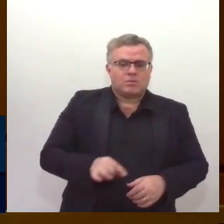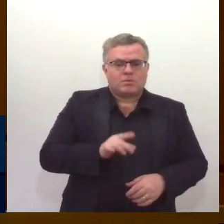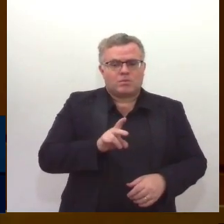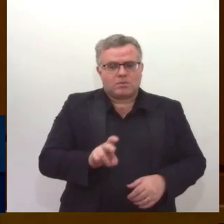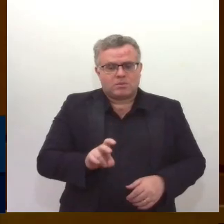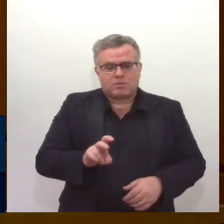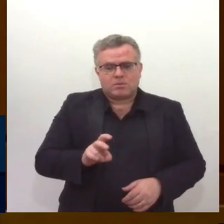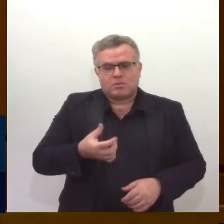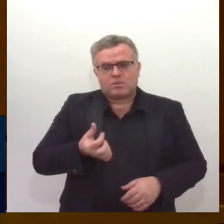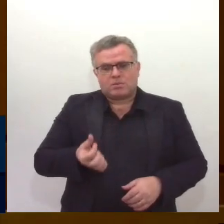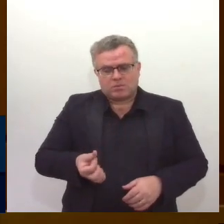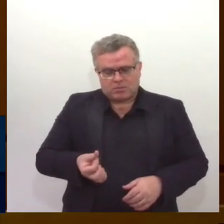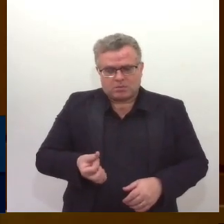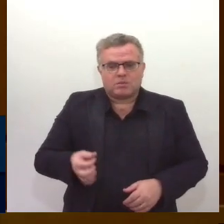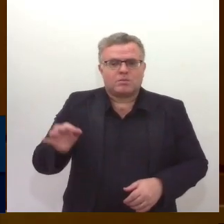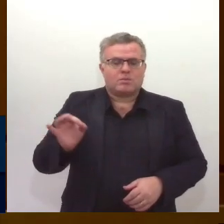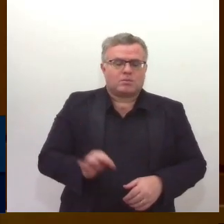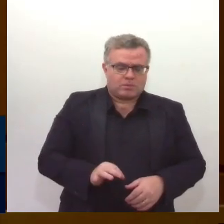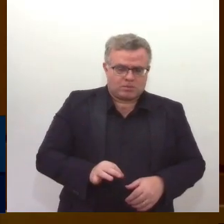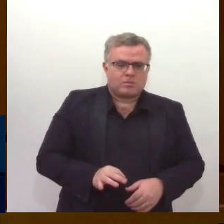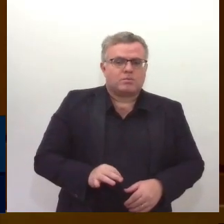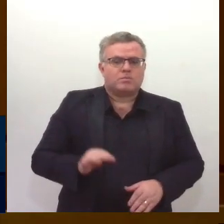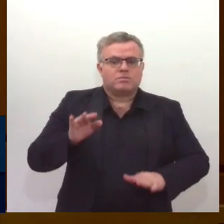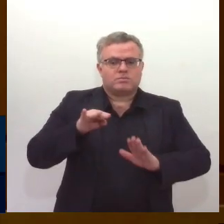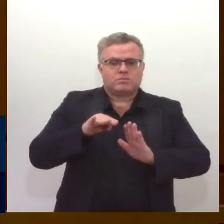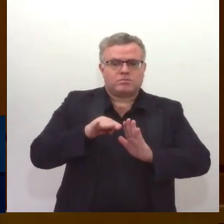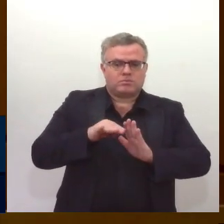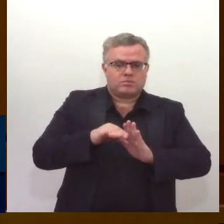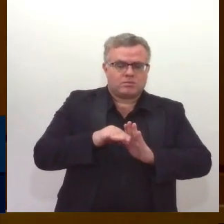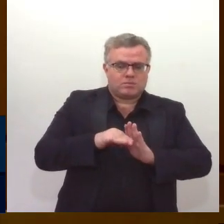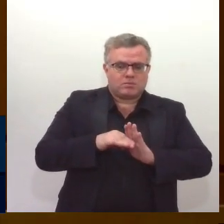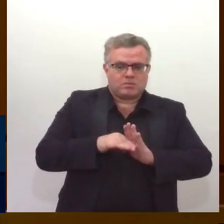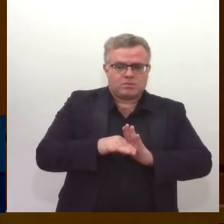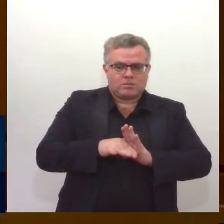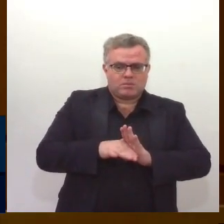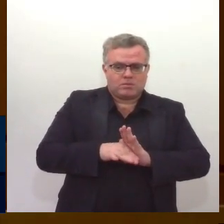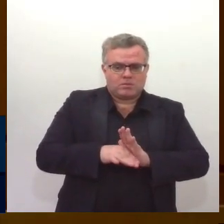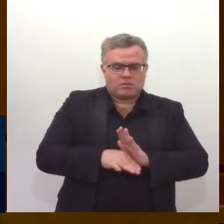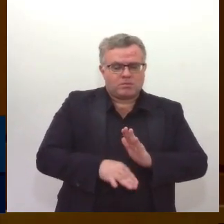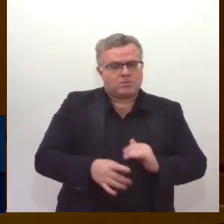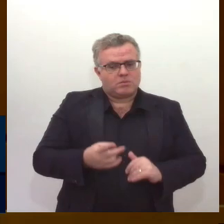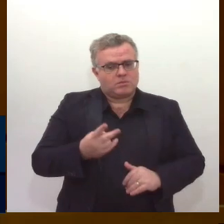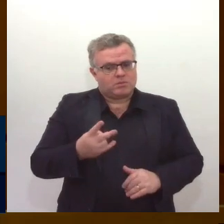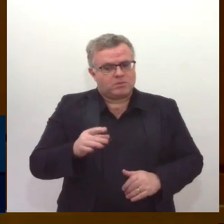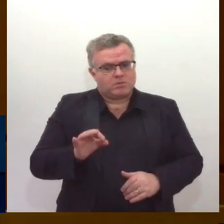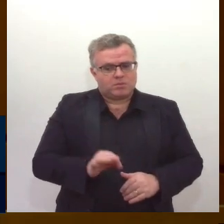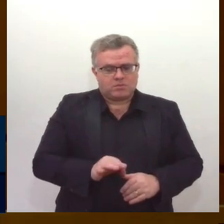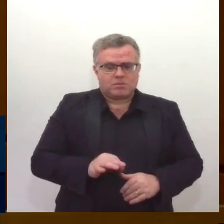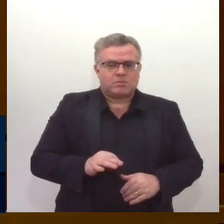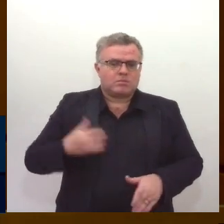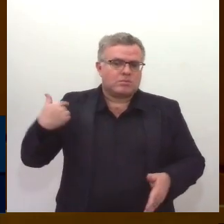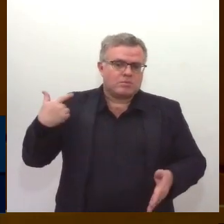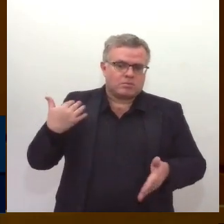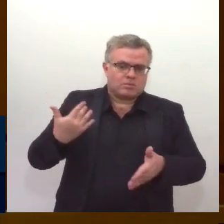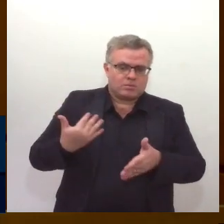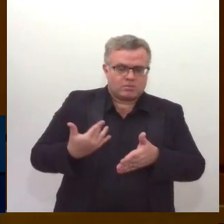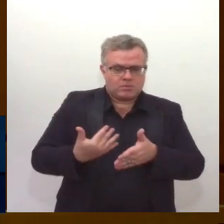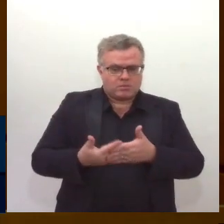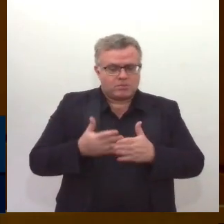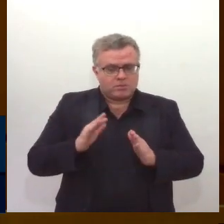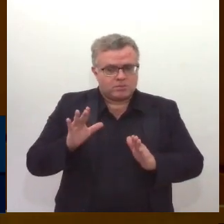47,56%, caindo mais de 2 pontos nos últimos anos. Em 2022,